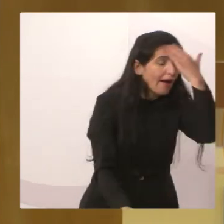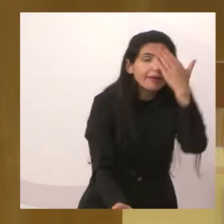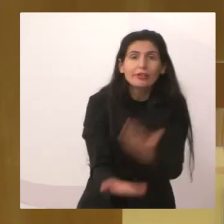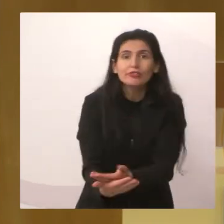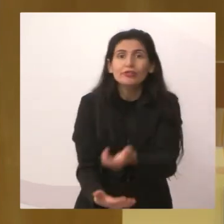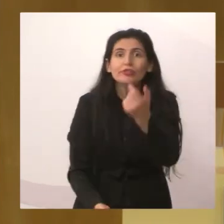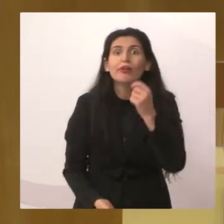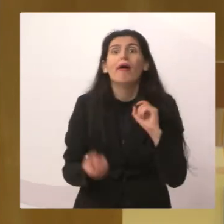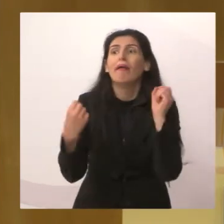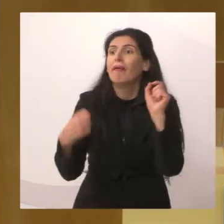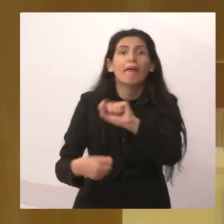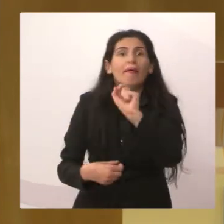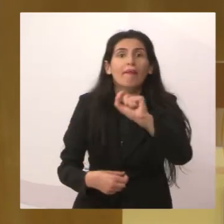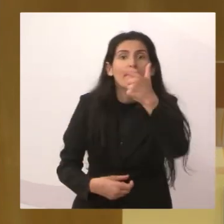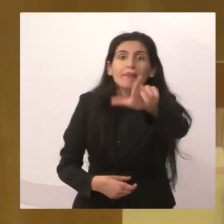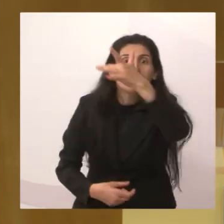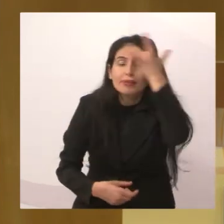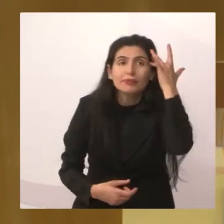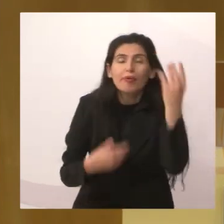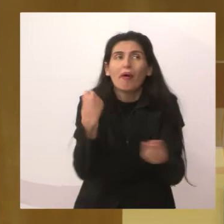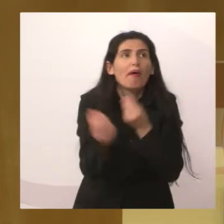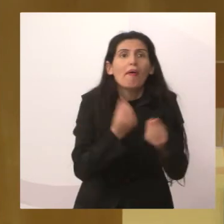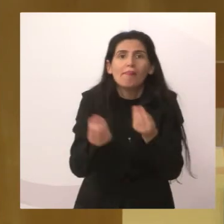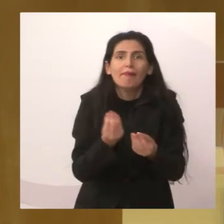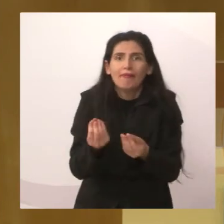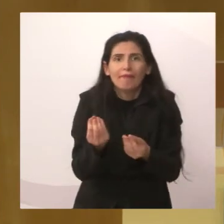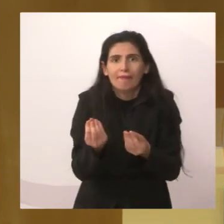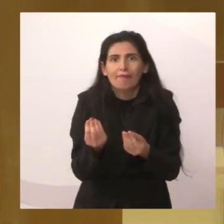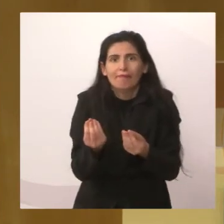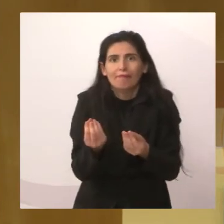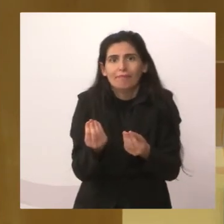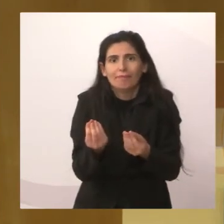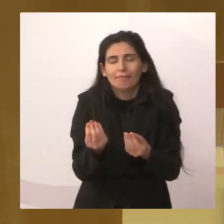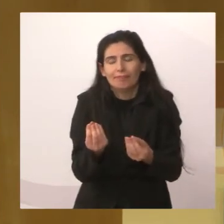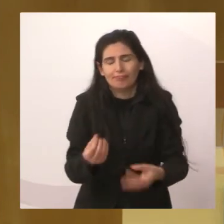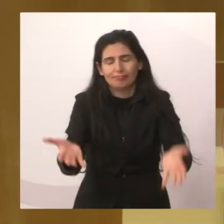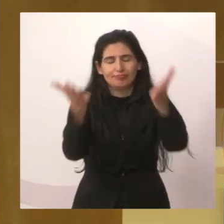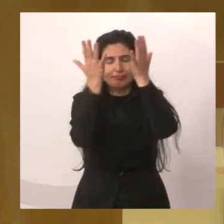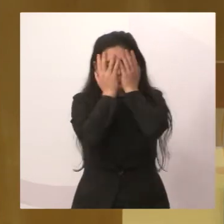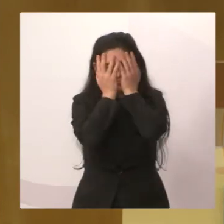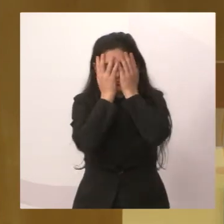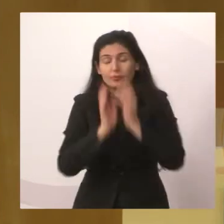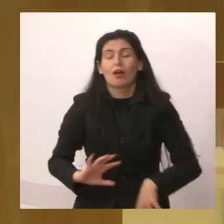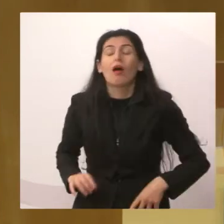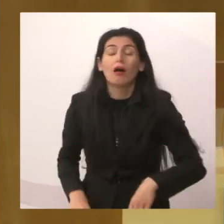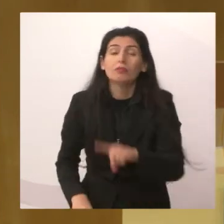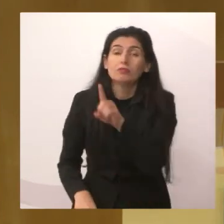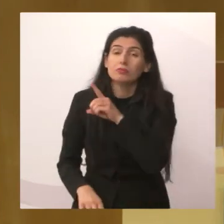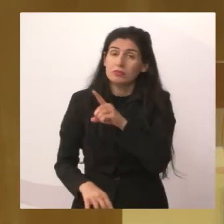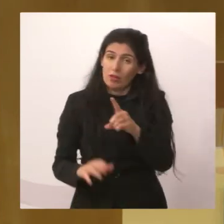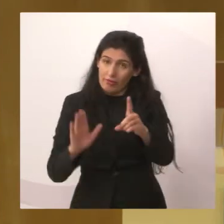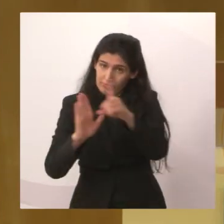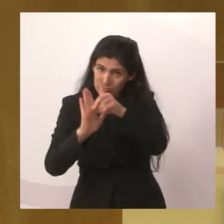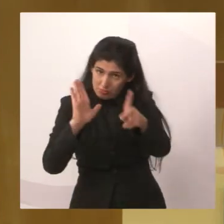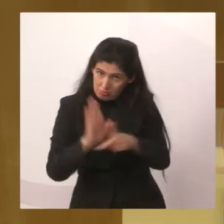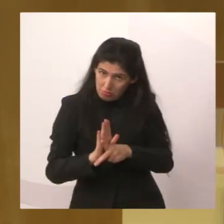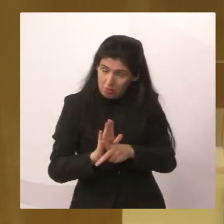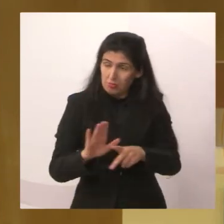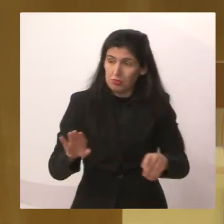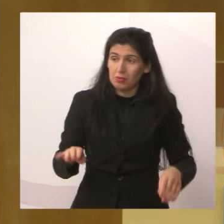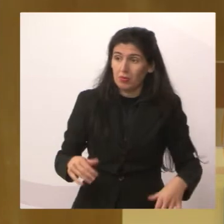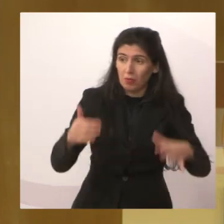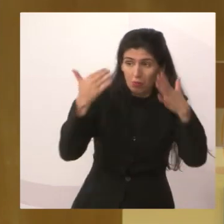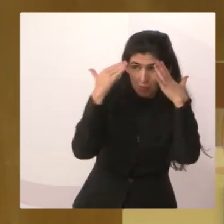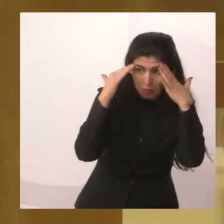o drama aí, né, que está acontecendo em Jacareí, né, onde, né, a Defensoria Pública, a promotoria, né, reconhece o plano diretor